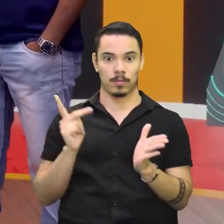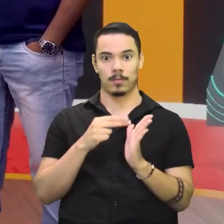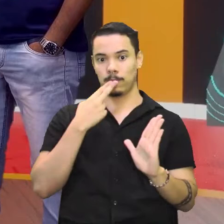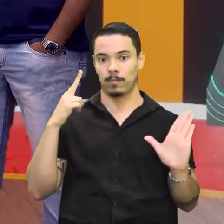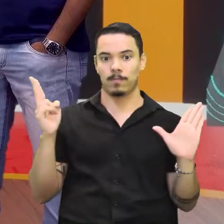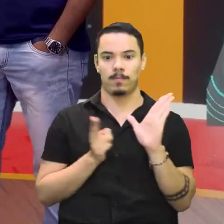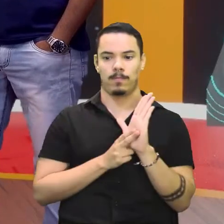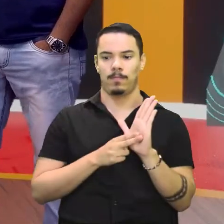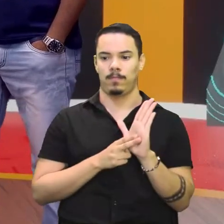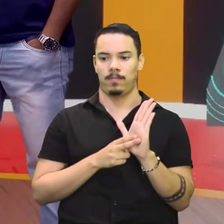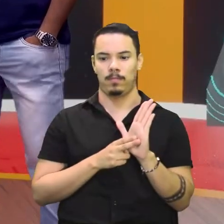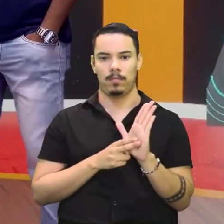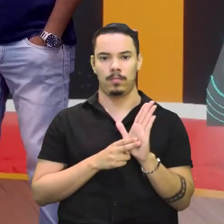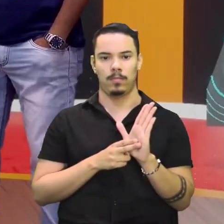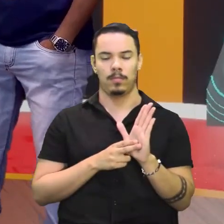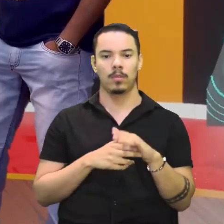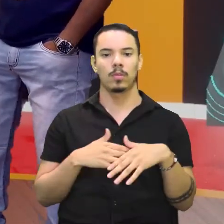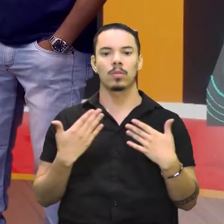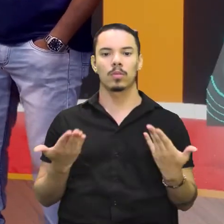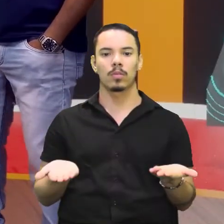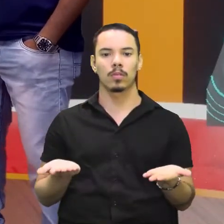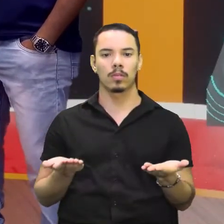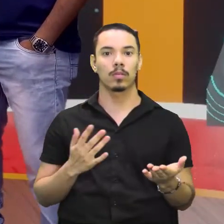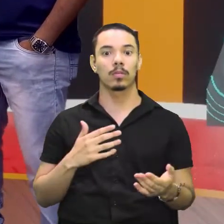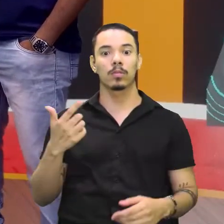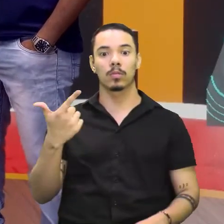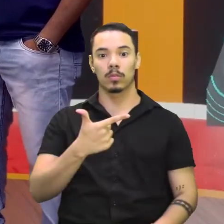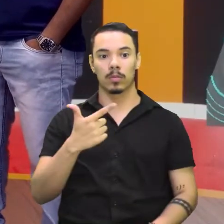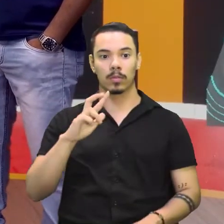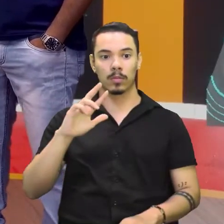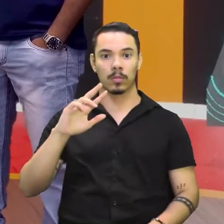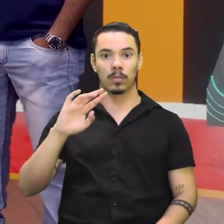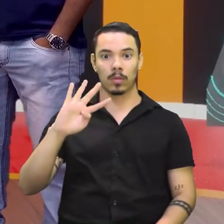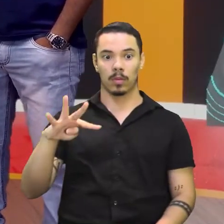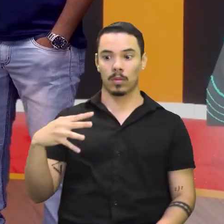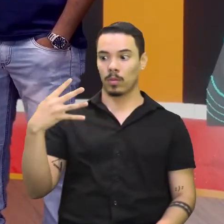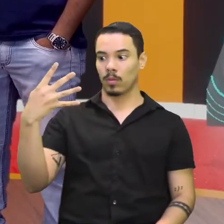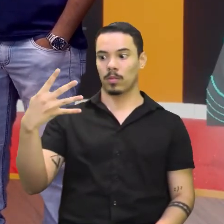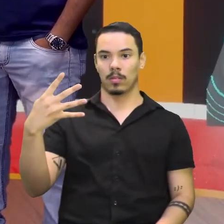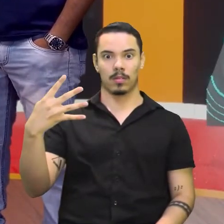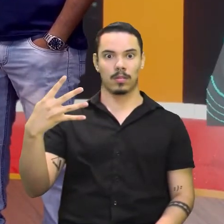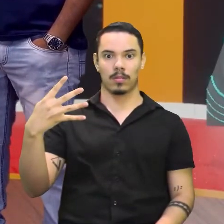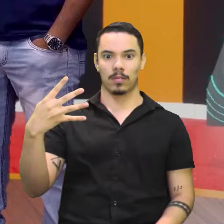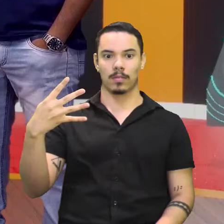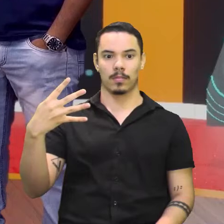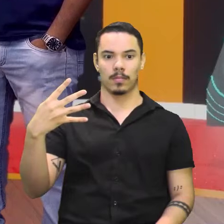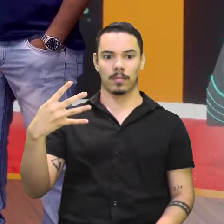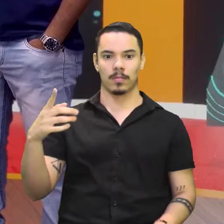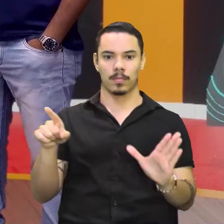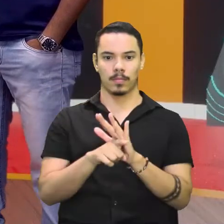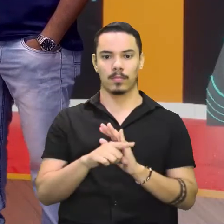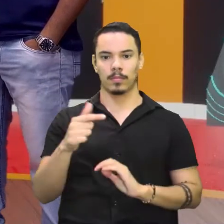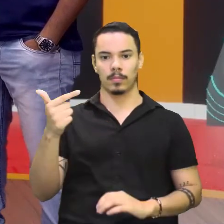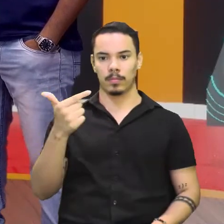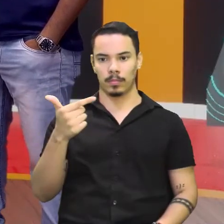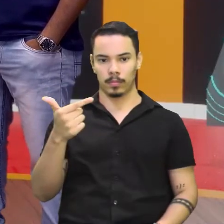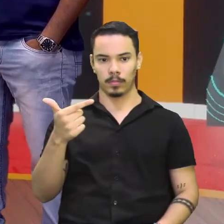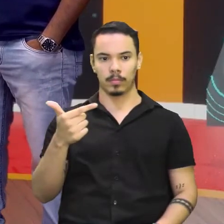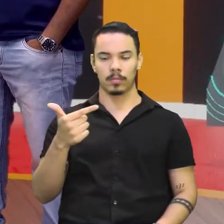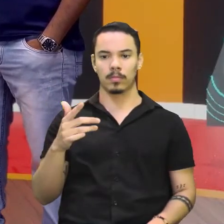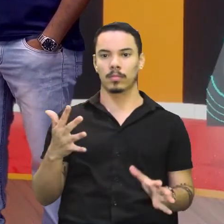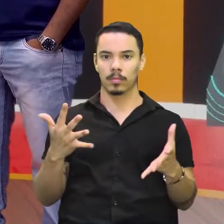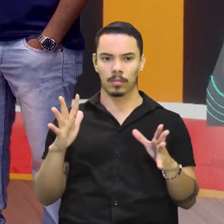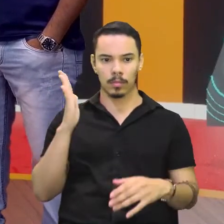Olha lá, g de x igual a x ao quadrado. Então, 2 ao quadrado? 4. 4. Menos 2, né? Menos 4 x. menos 2. 4 menos